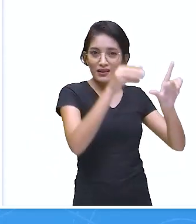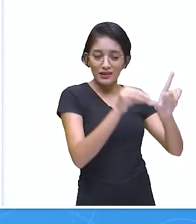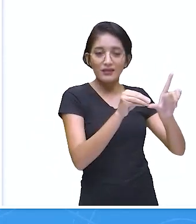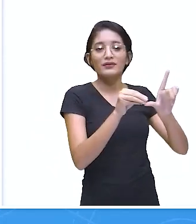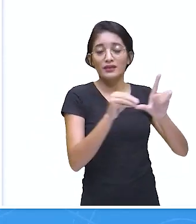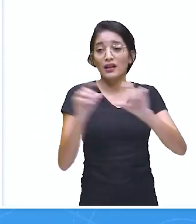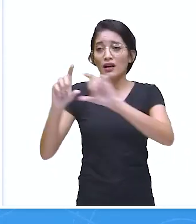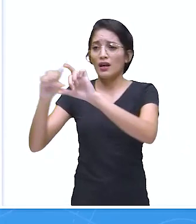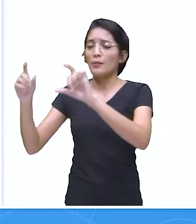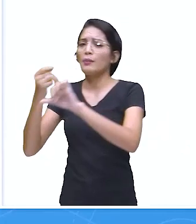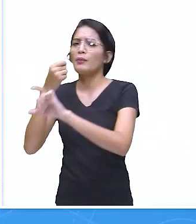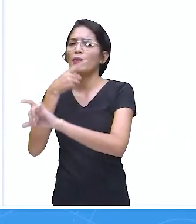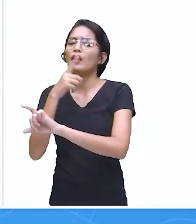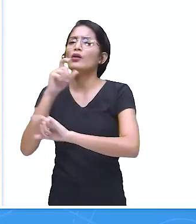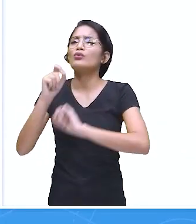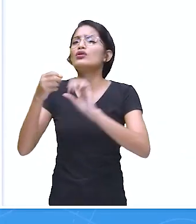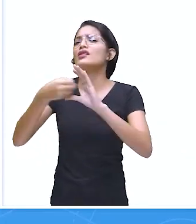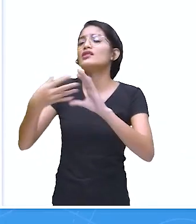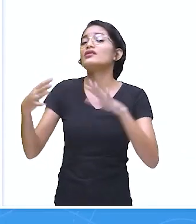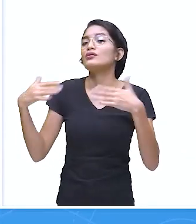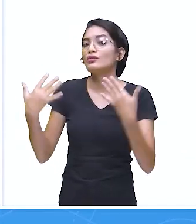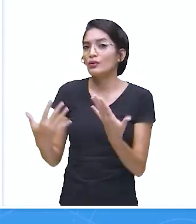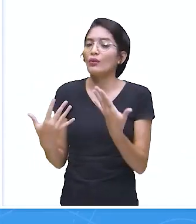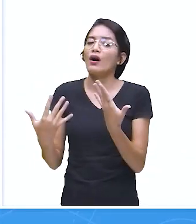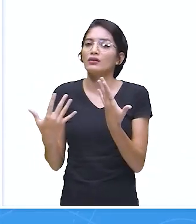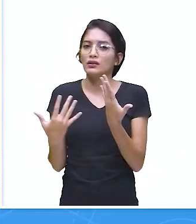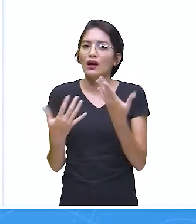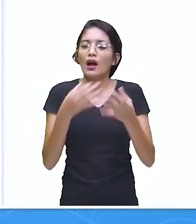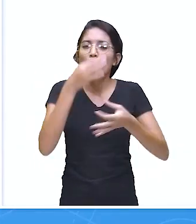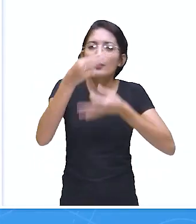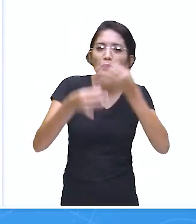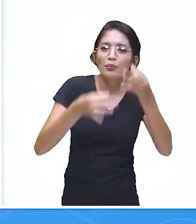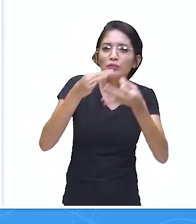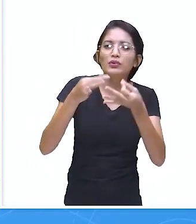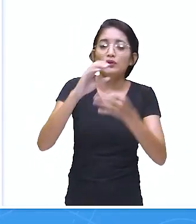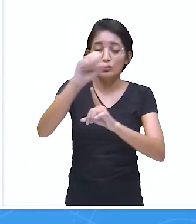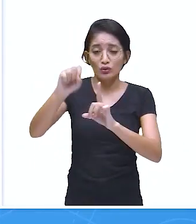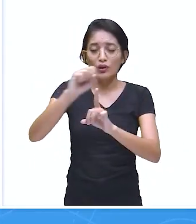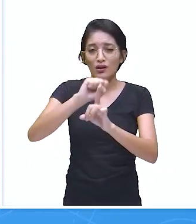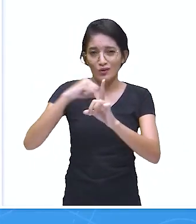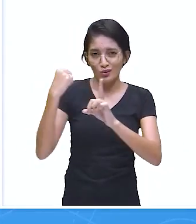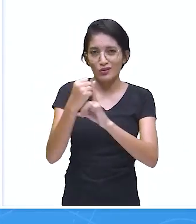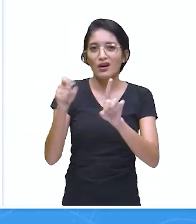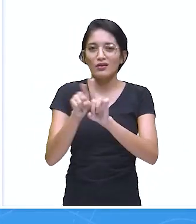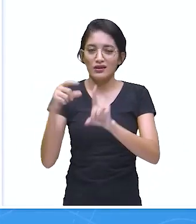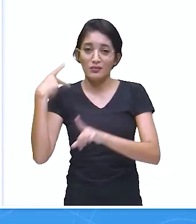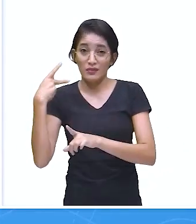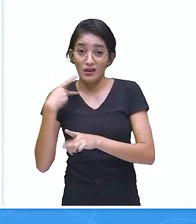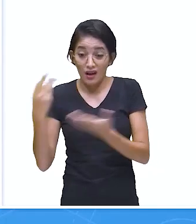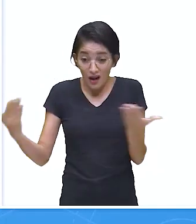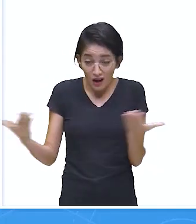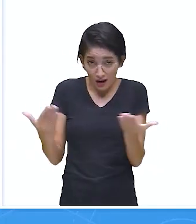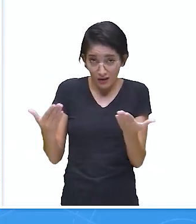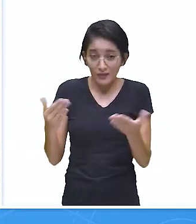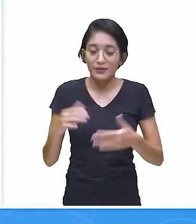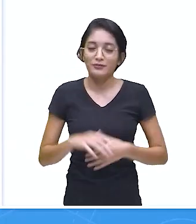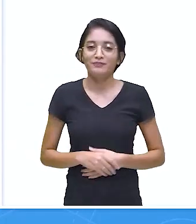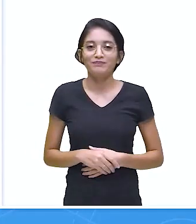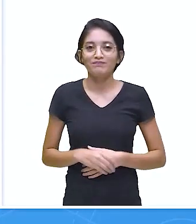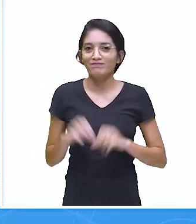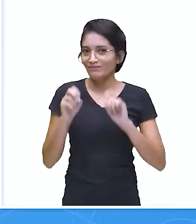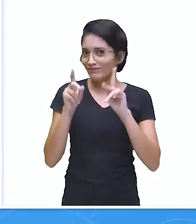trazer características de crítica social, crítica política, ok? Na atualidade, a charge. Muito